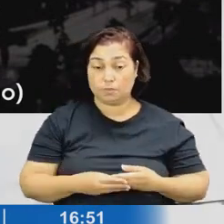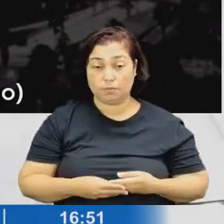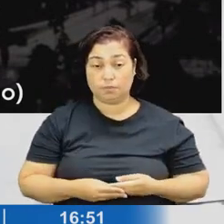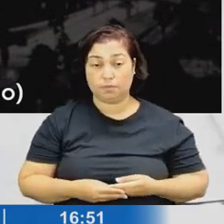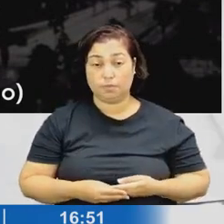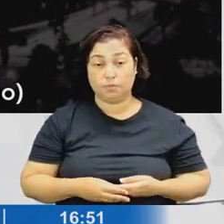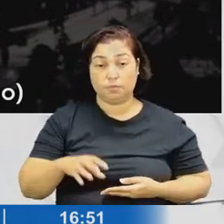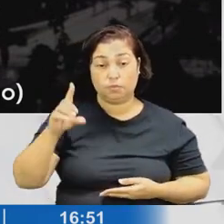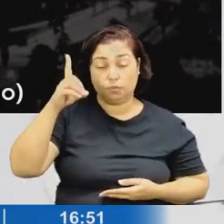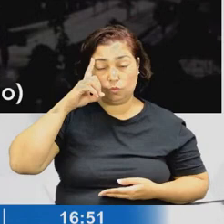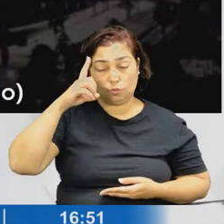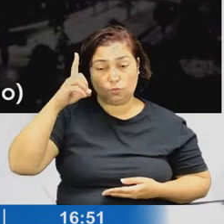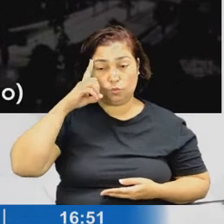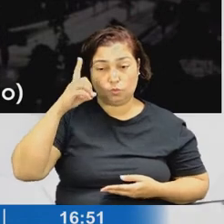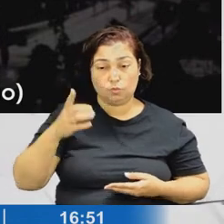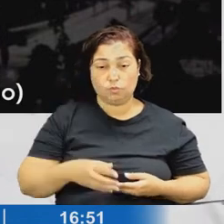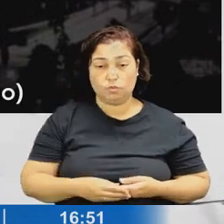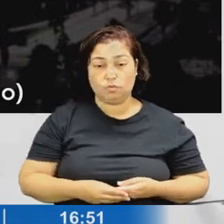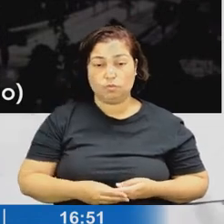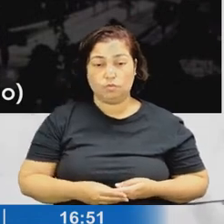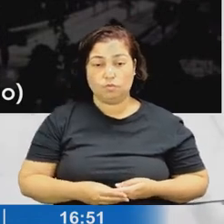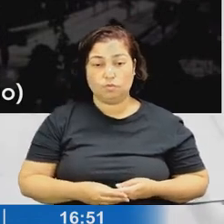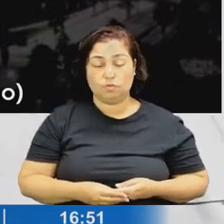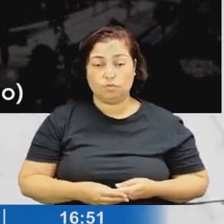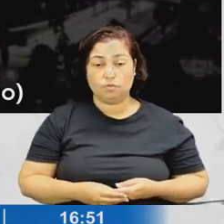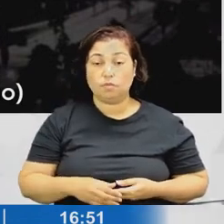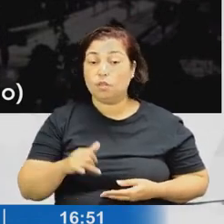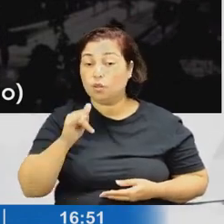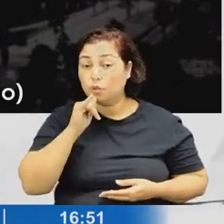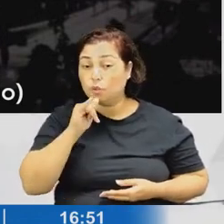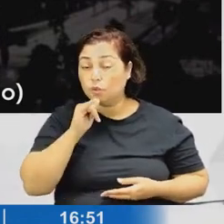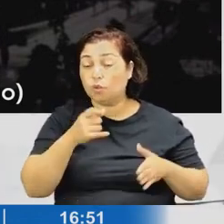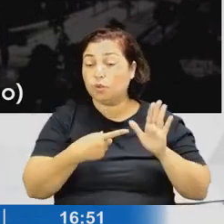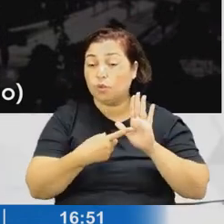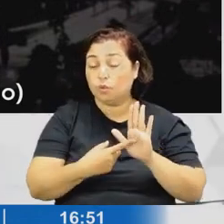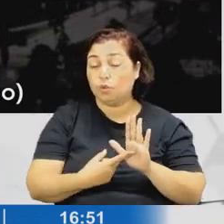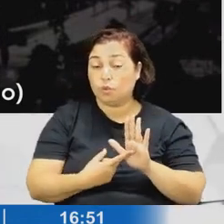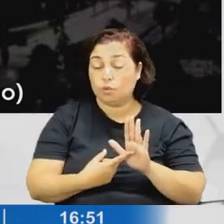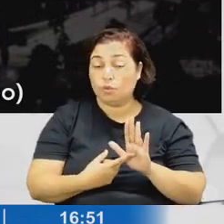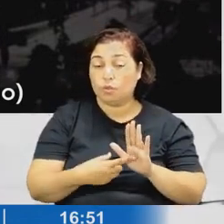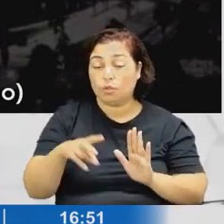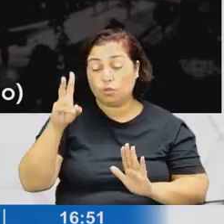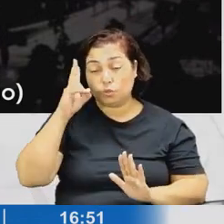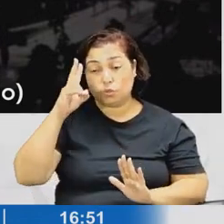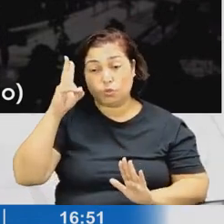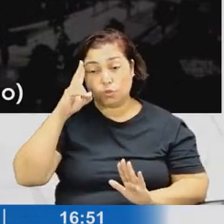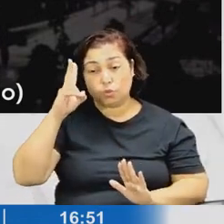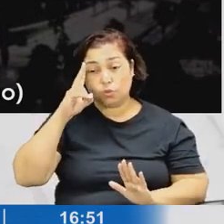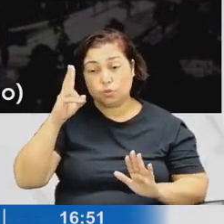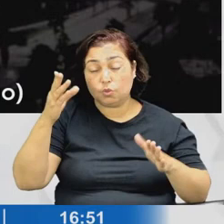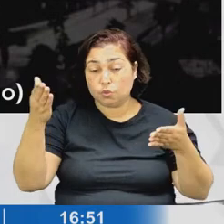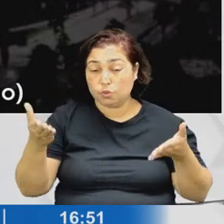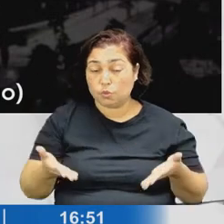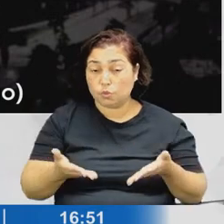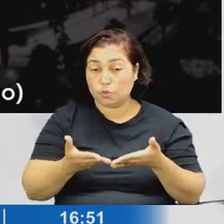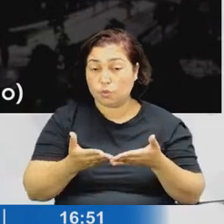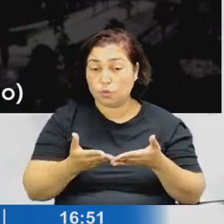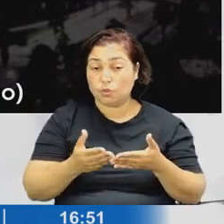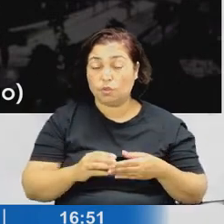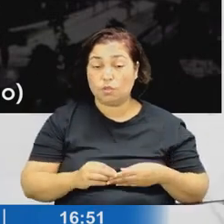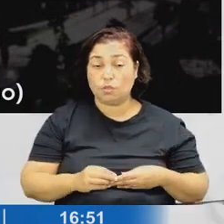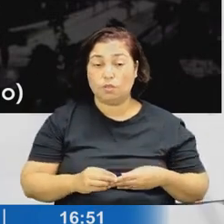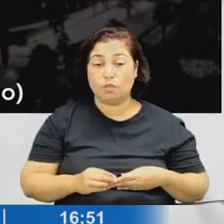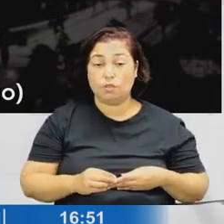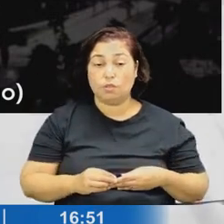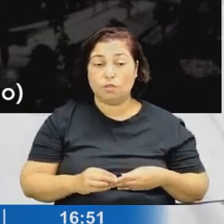no Dia a Dia do trabalho referência das raízes né o homem que vem das massas e tal tem que estar sempre ali né o Zico que